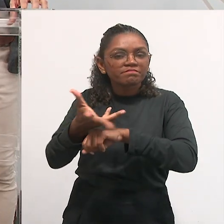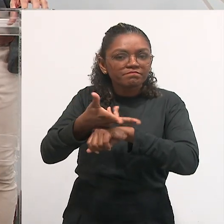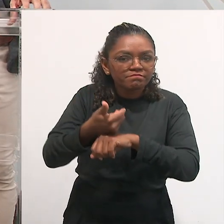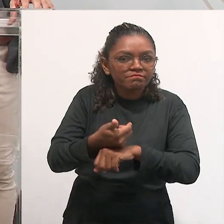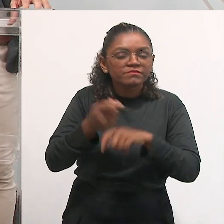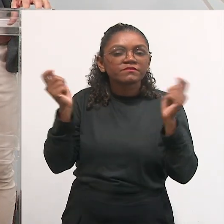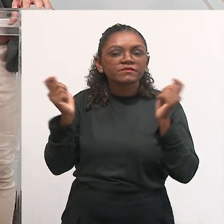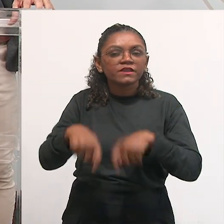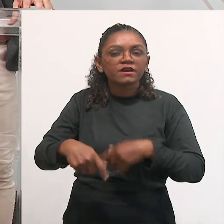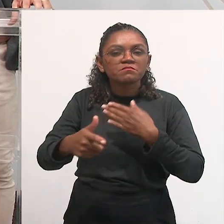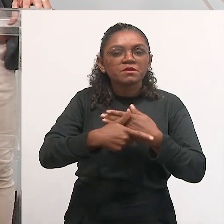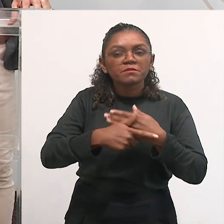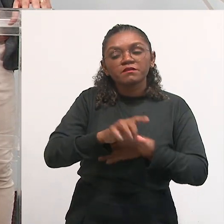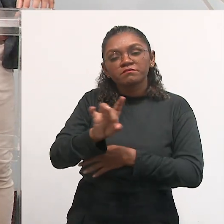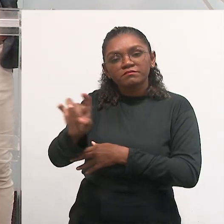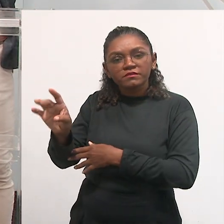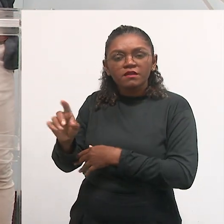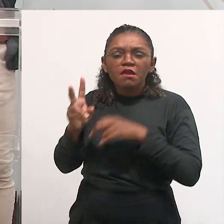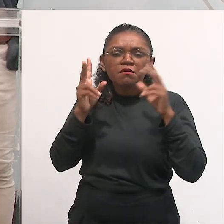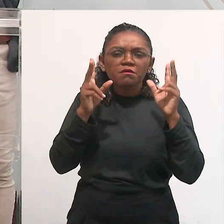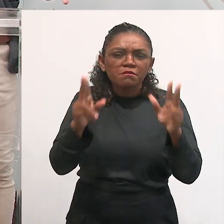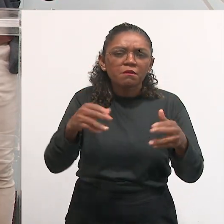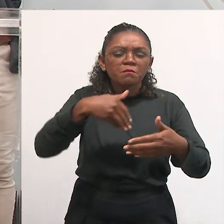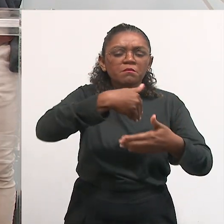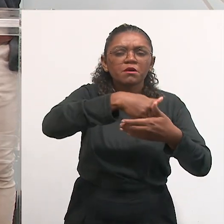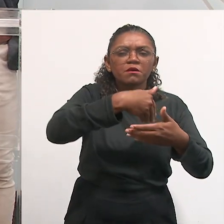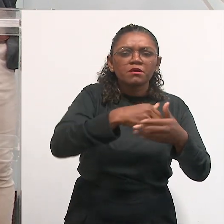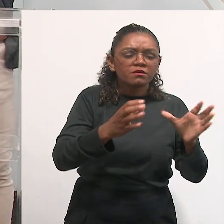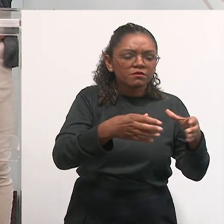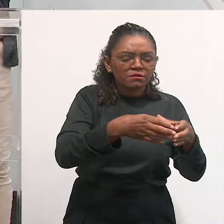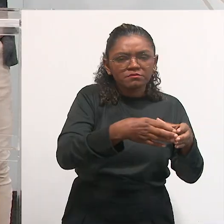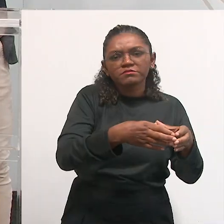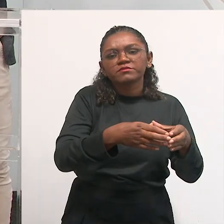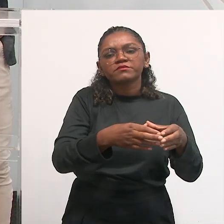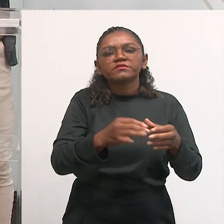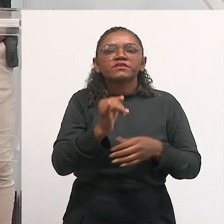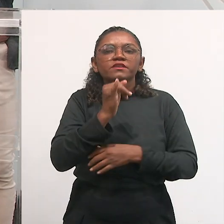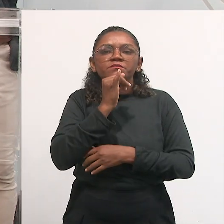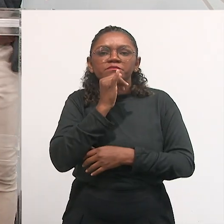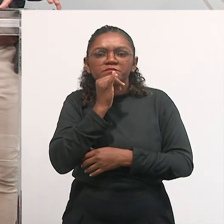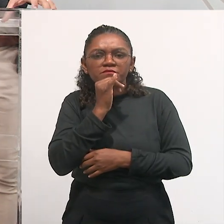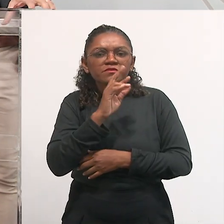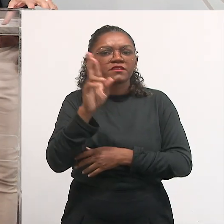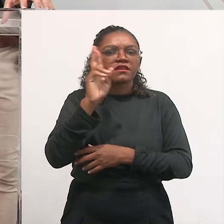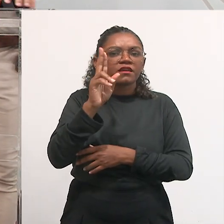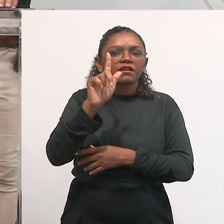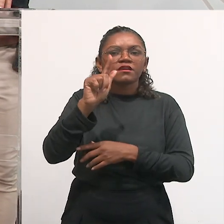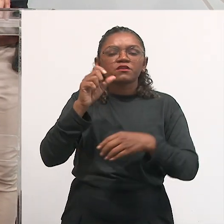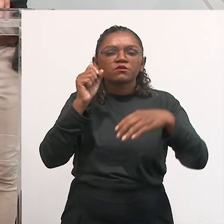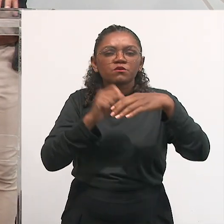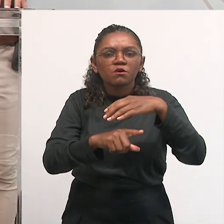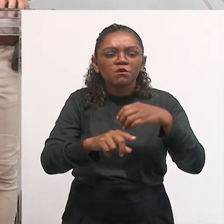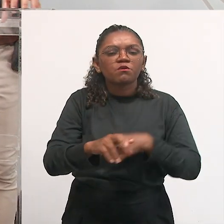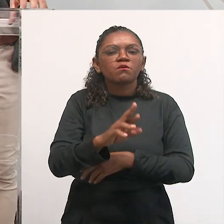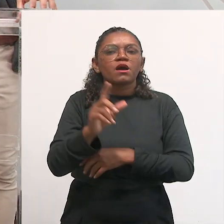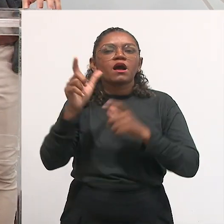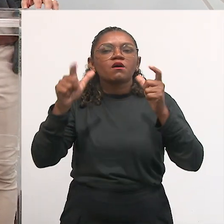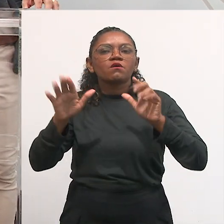como se fosse um time de futebol, né? Quem é bom na zaga, quem é bom no ataque, quem é bom no gol. Eu tenho que saber